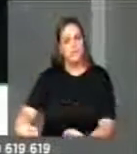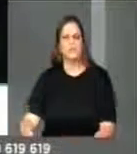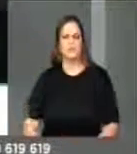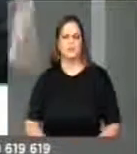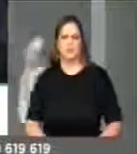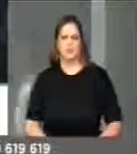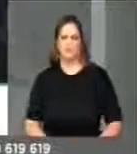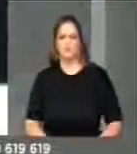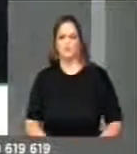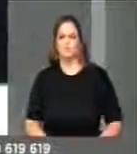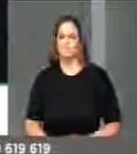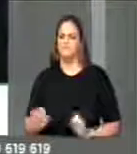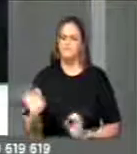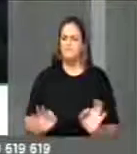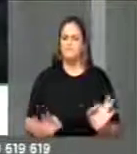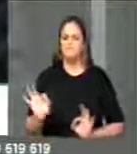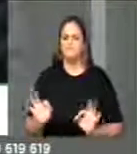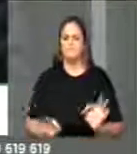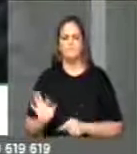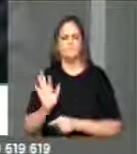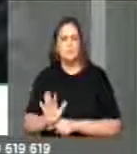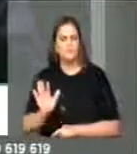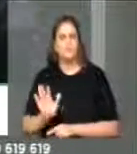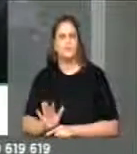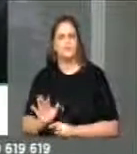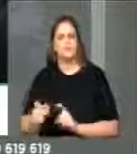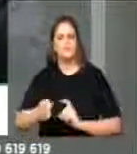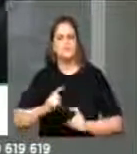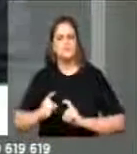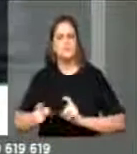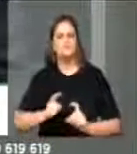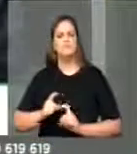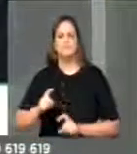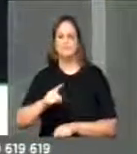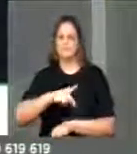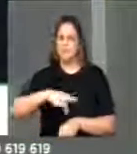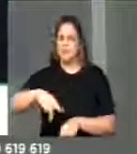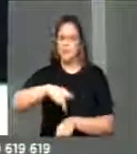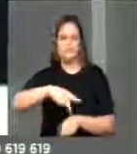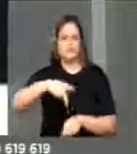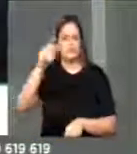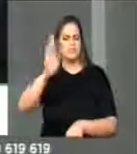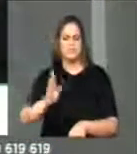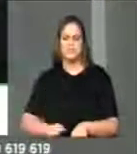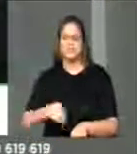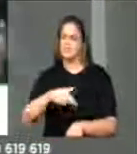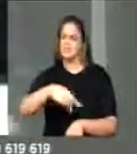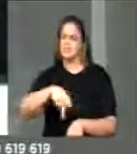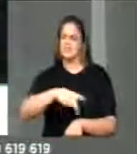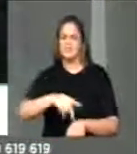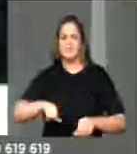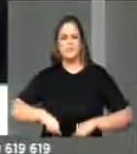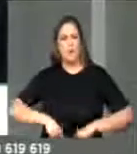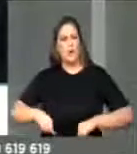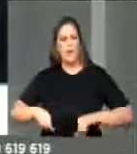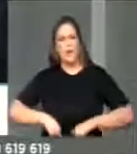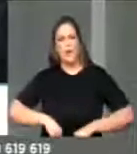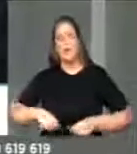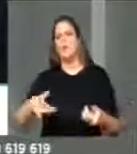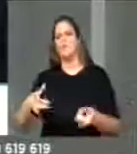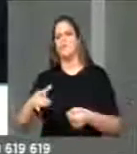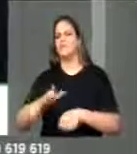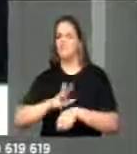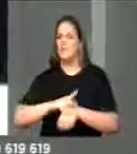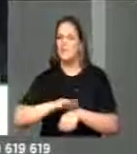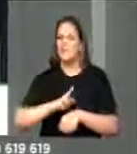país sofrido, esse país que está enfermo, com um sistema de saúde enfermo, com um